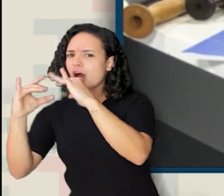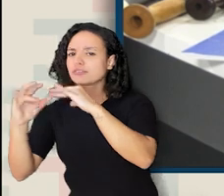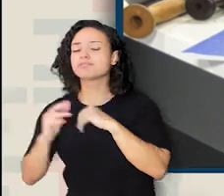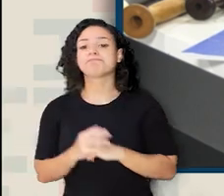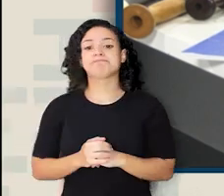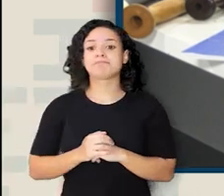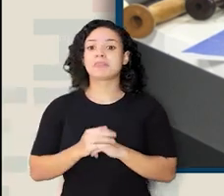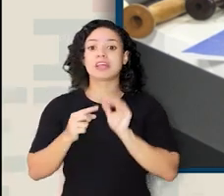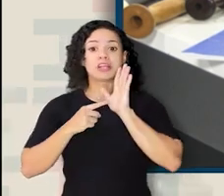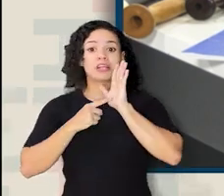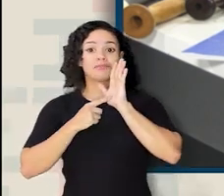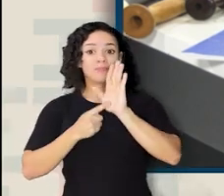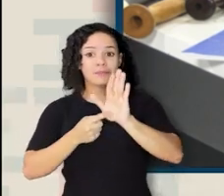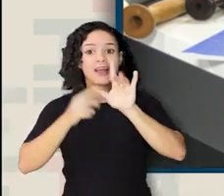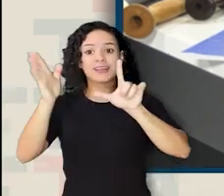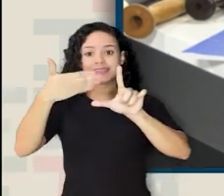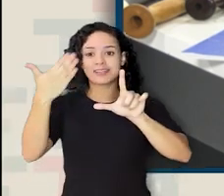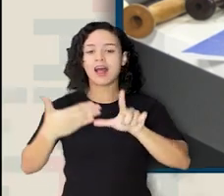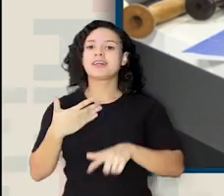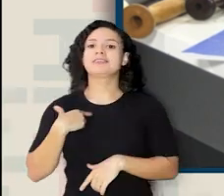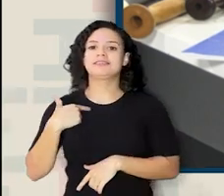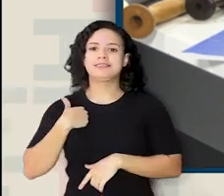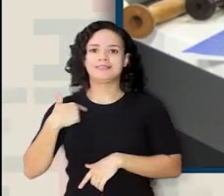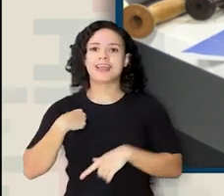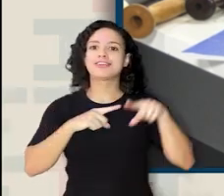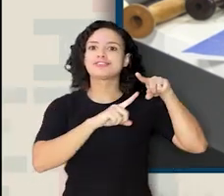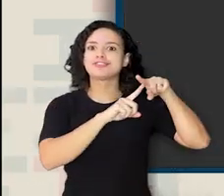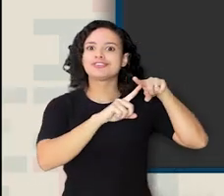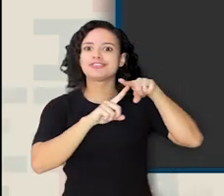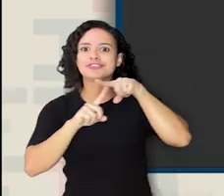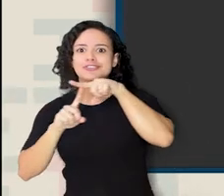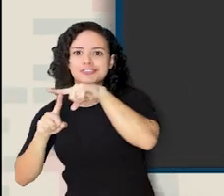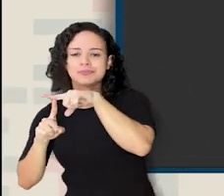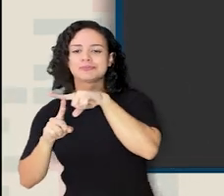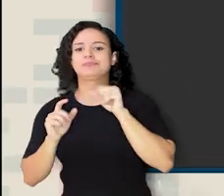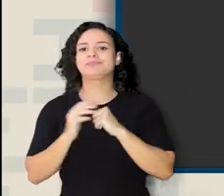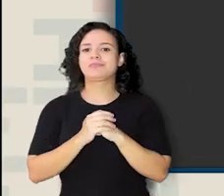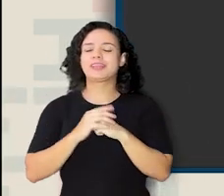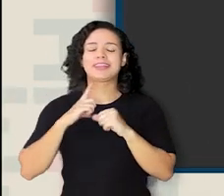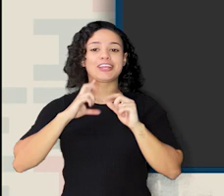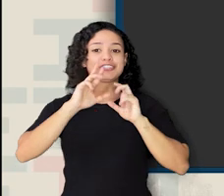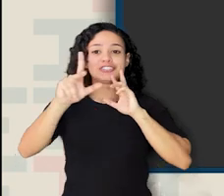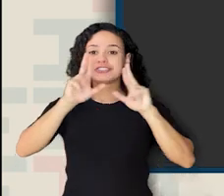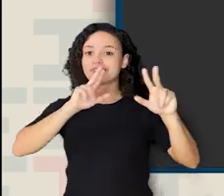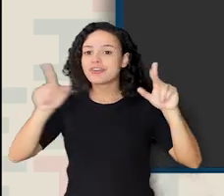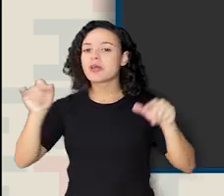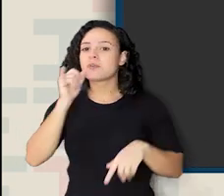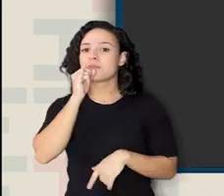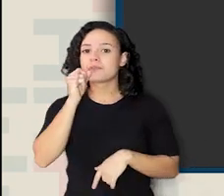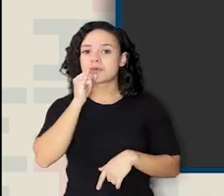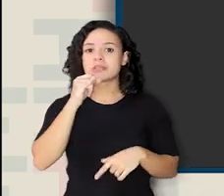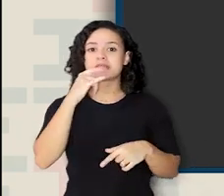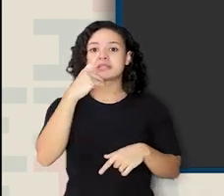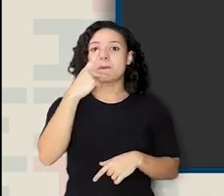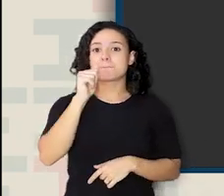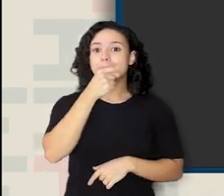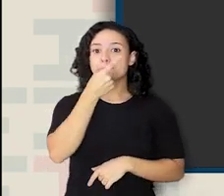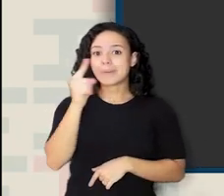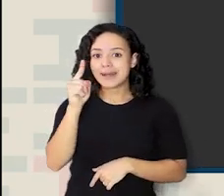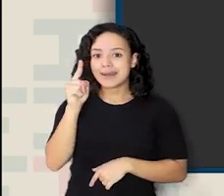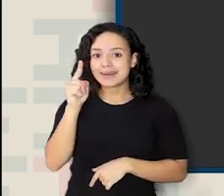slide, eu trouxe alguns exemplos da grande família das flautas. Flautas muito diferentes, como a flauta de Pan, por